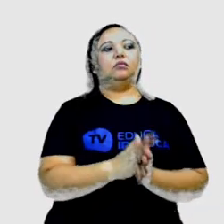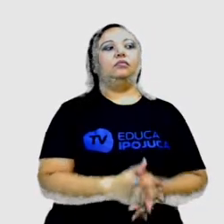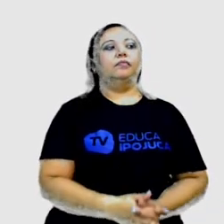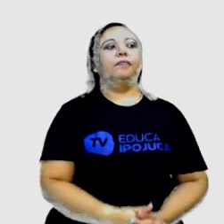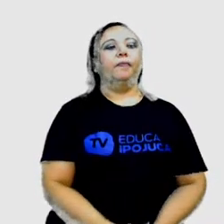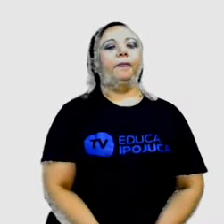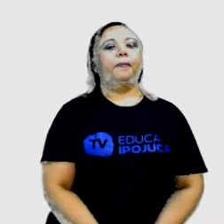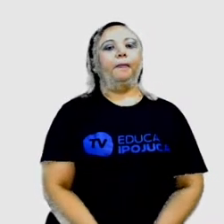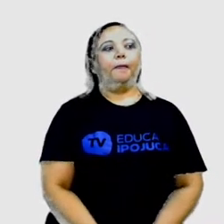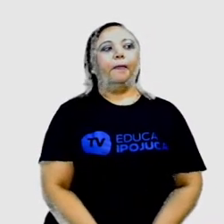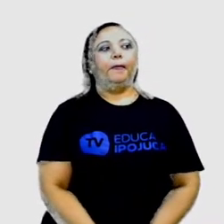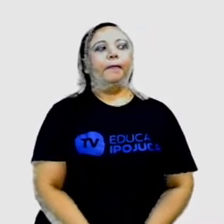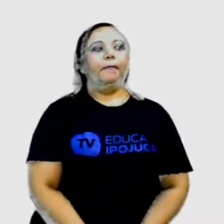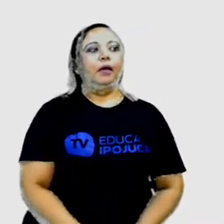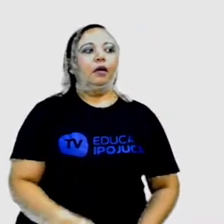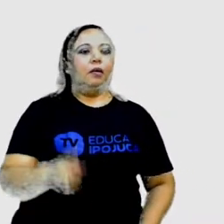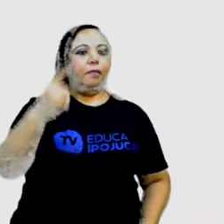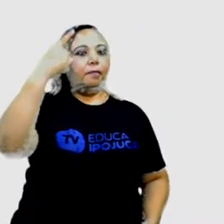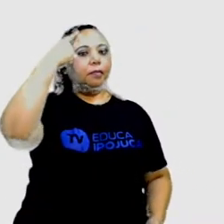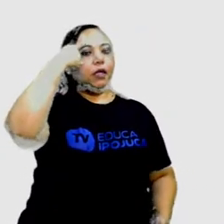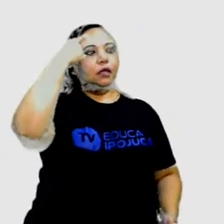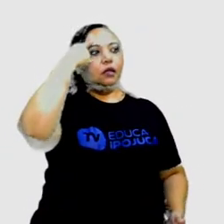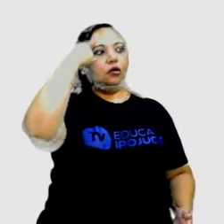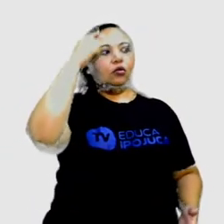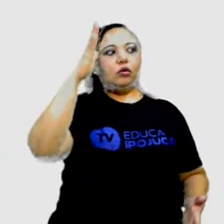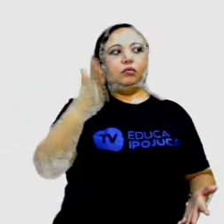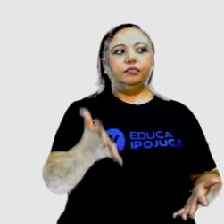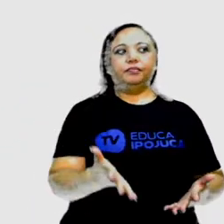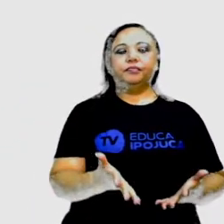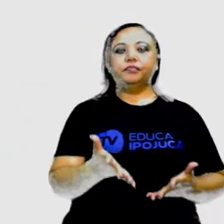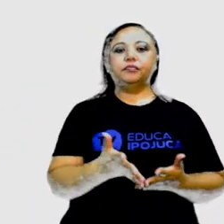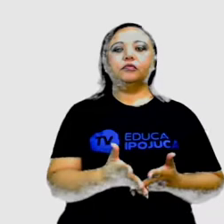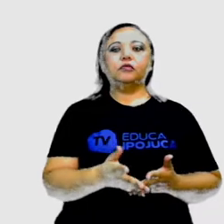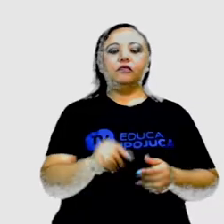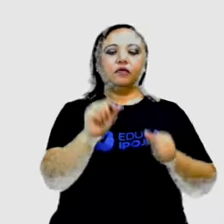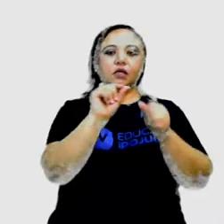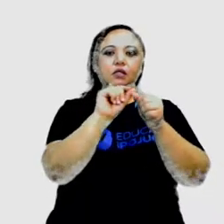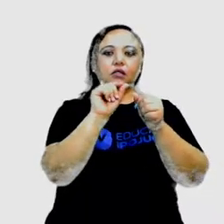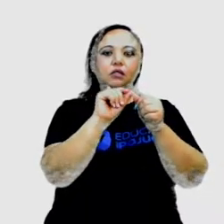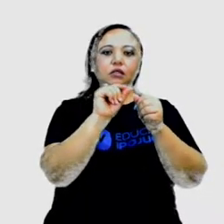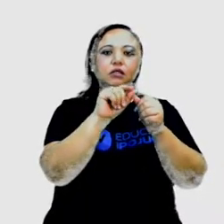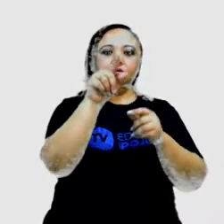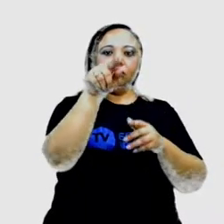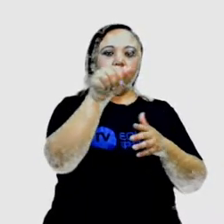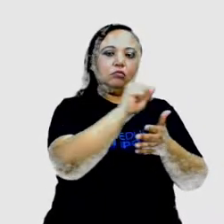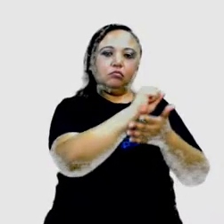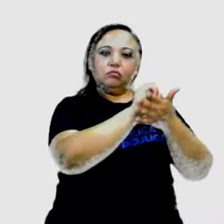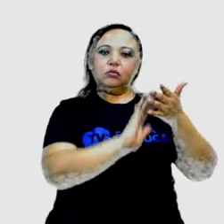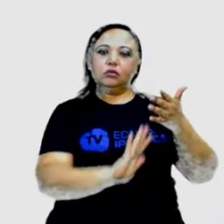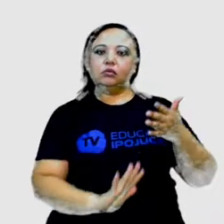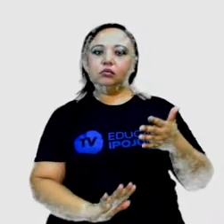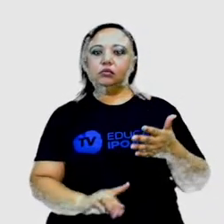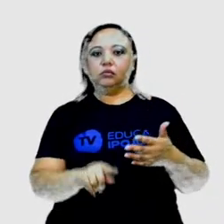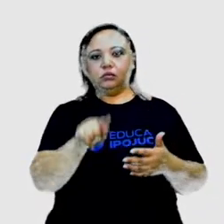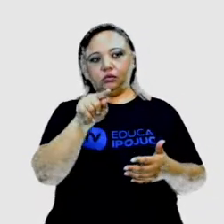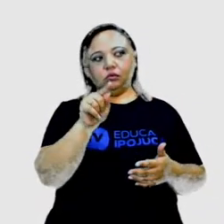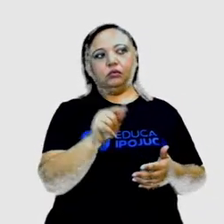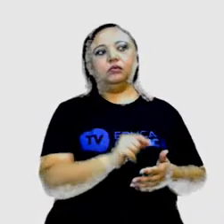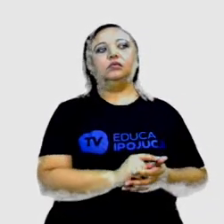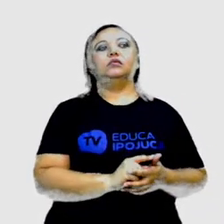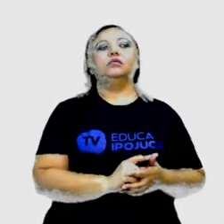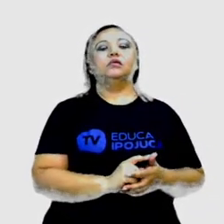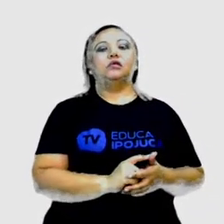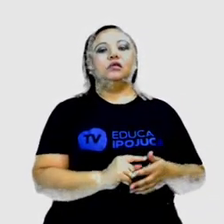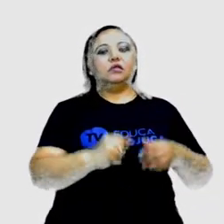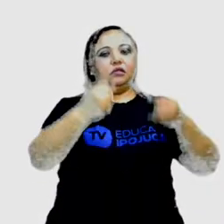bom? Vamos pensar o seguinte agora. Vou fazer para vocês um desafio, inclusive o desafio tem